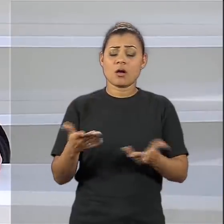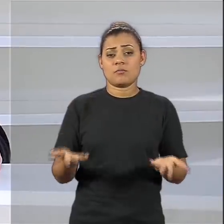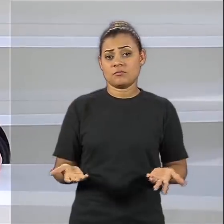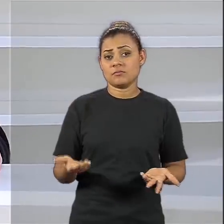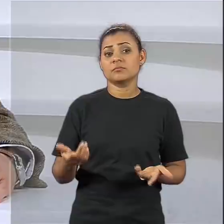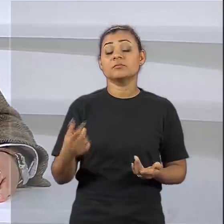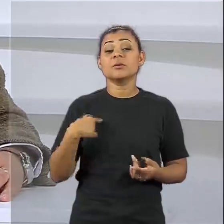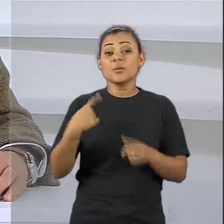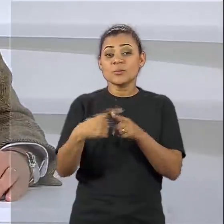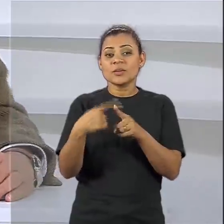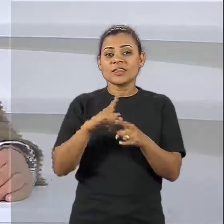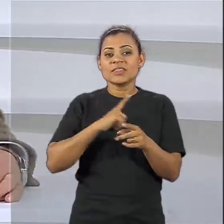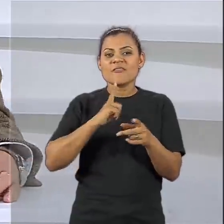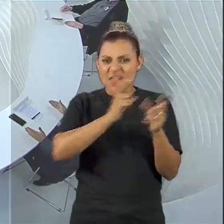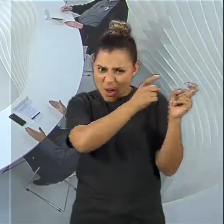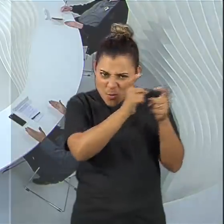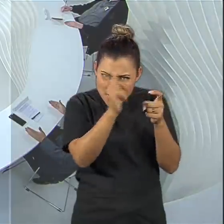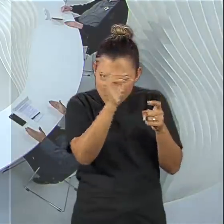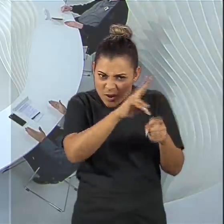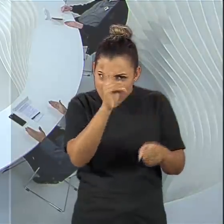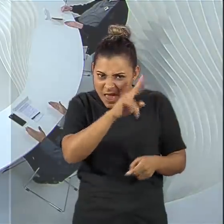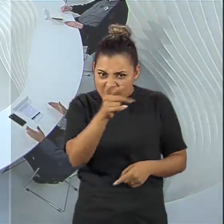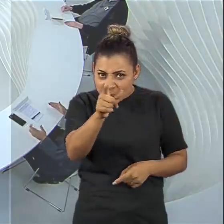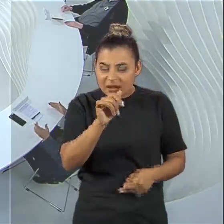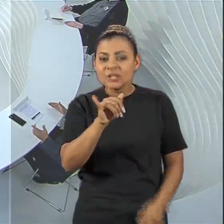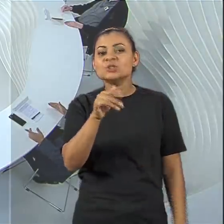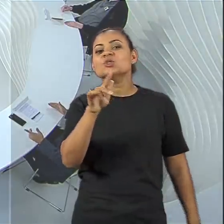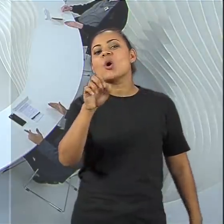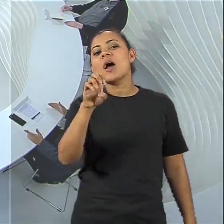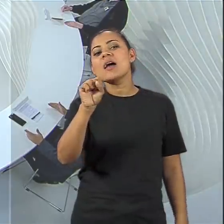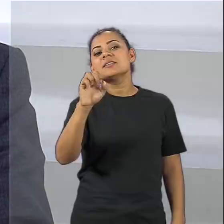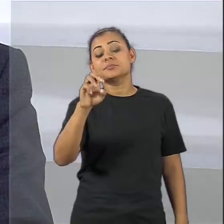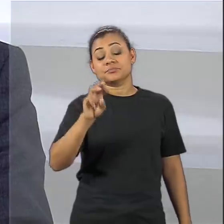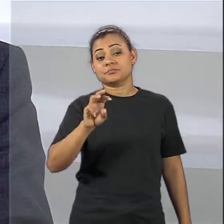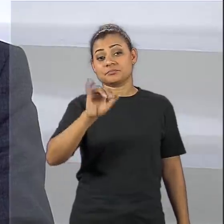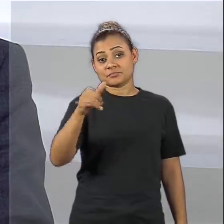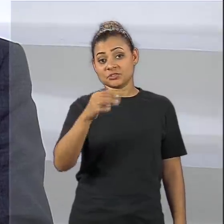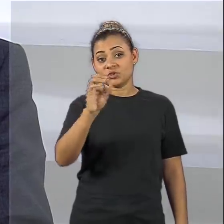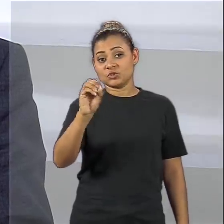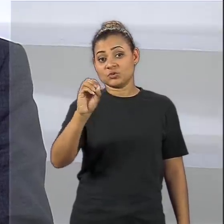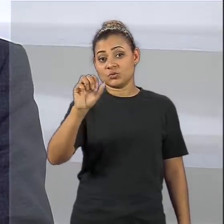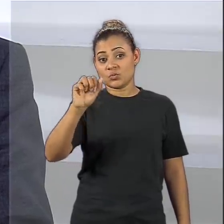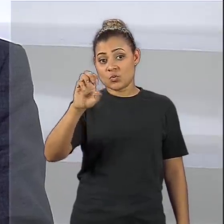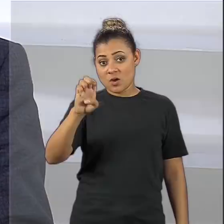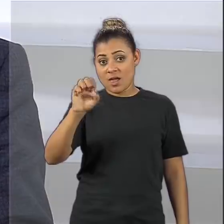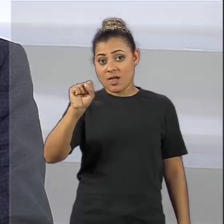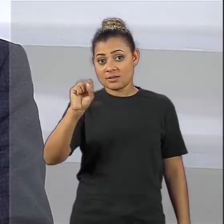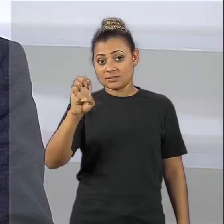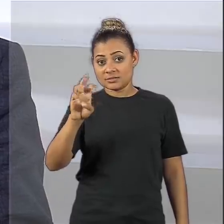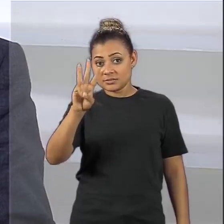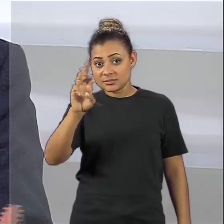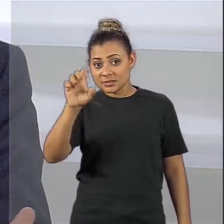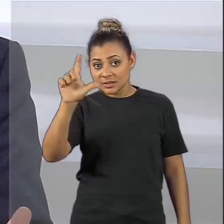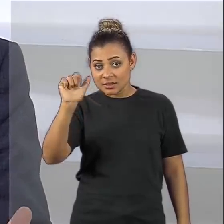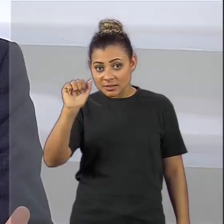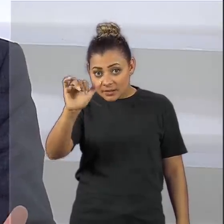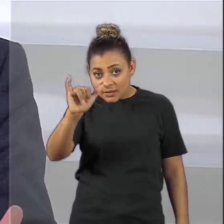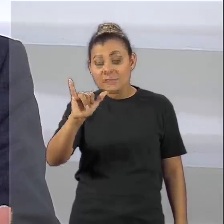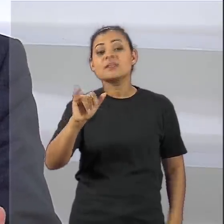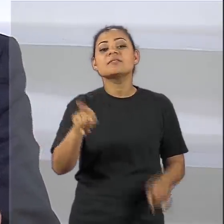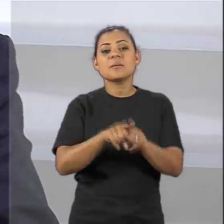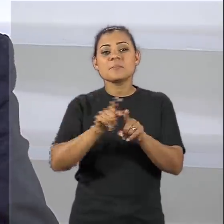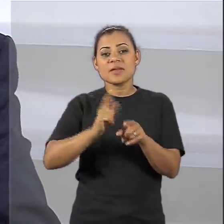porque ele teve aquela reunião com o Joesley Batista, né? Porque ele caminhava para fazer um governo reformista. Mas